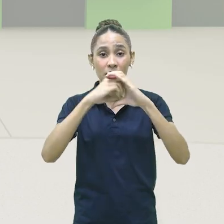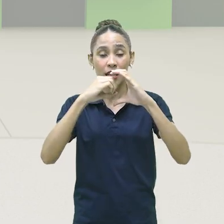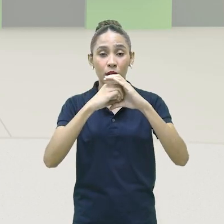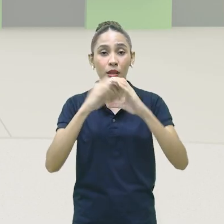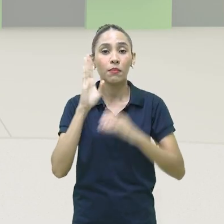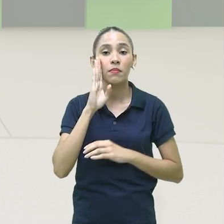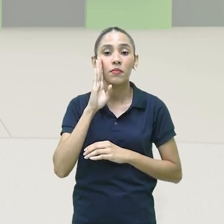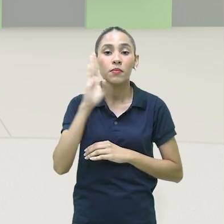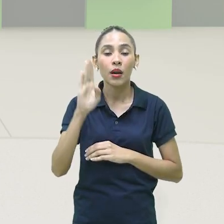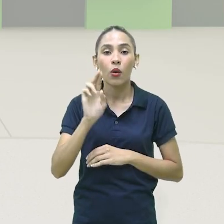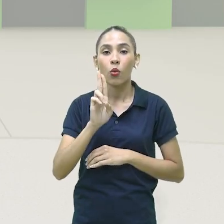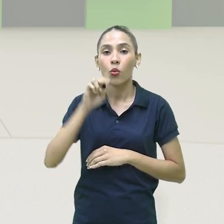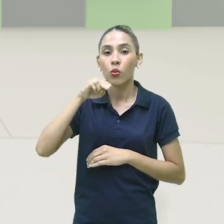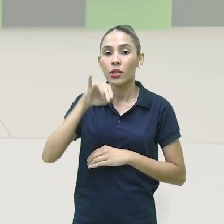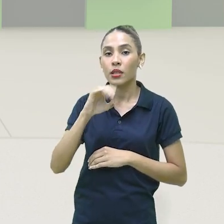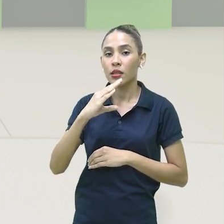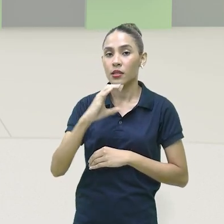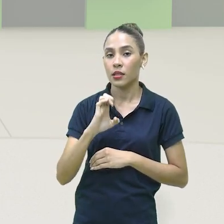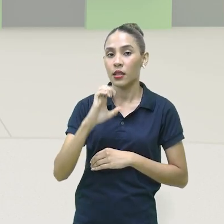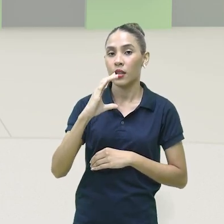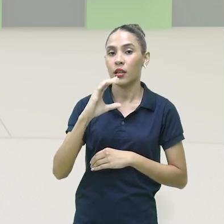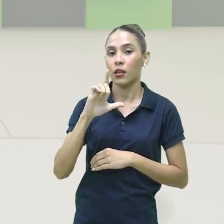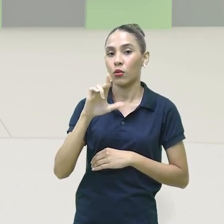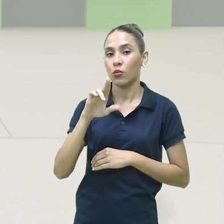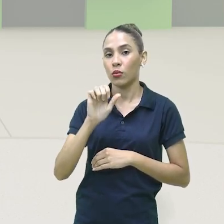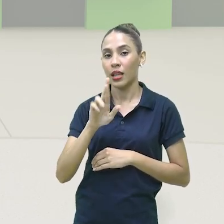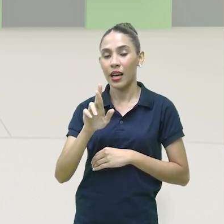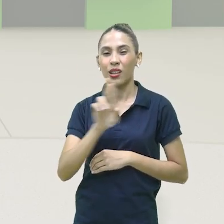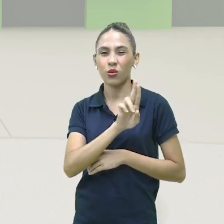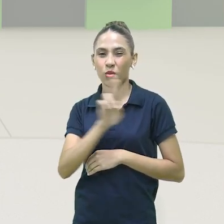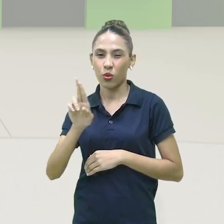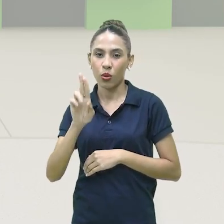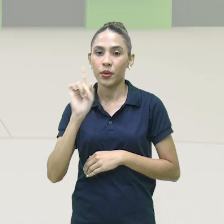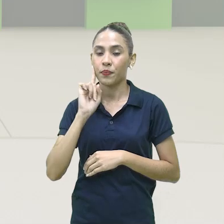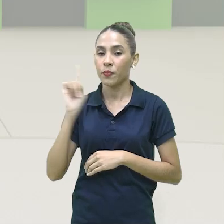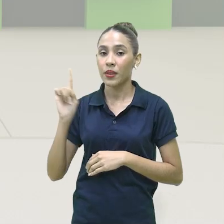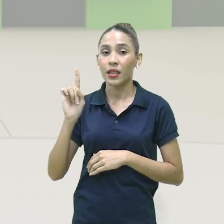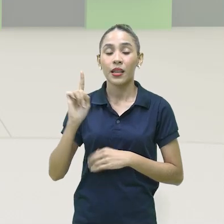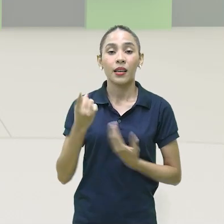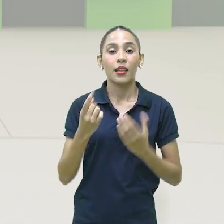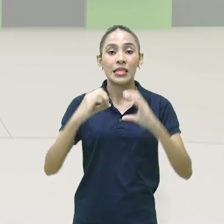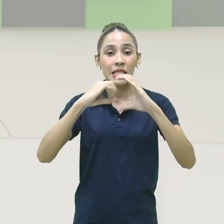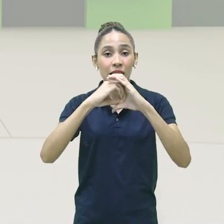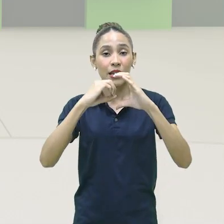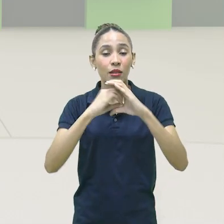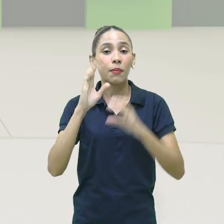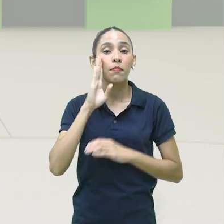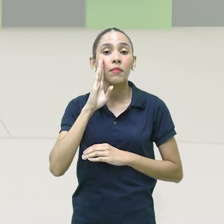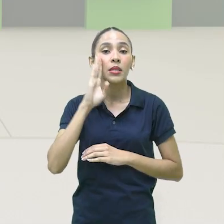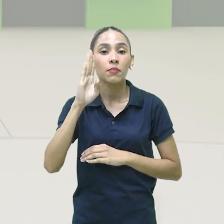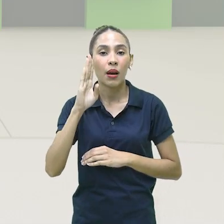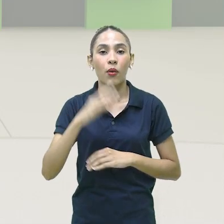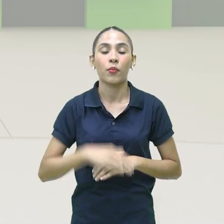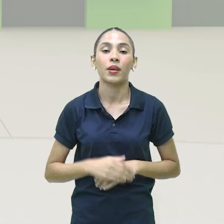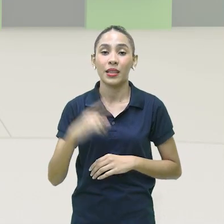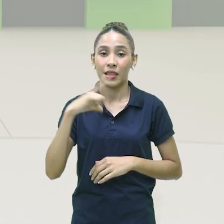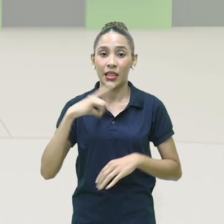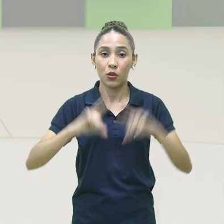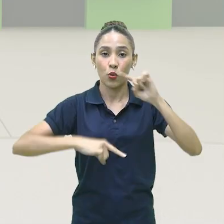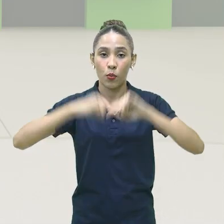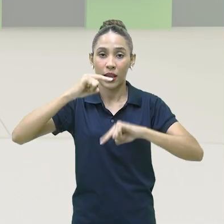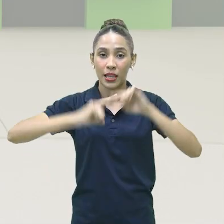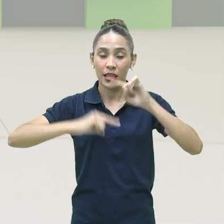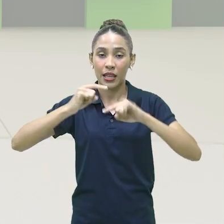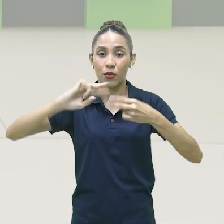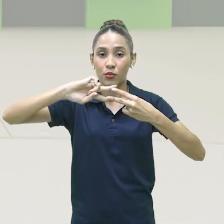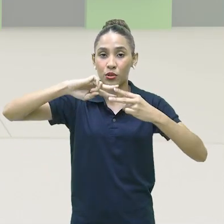Né? Esse indivíduo unicelular, chamado de célula-mãe, ele tem um material genético, onde ele vai duplicar